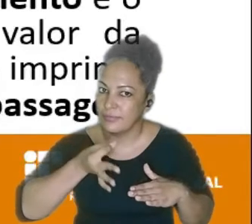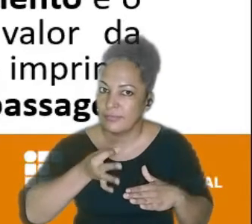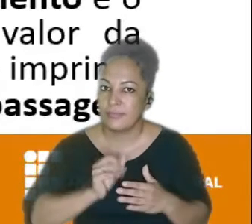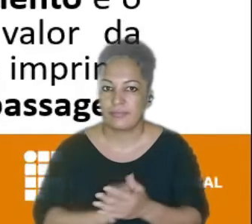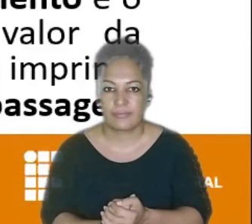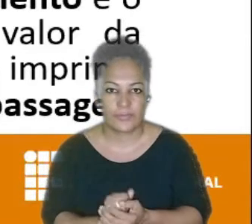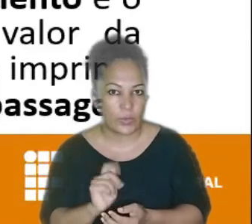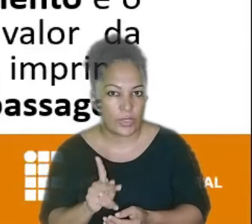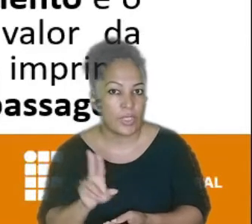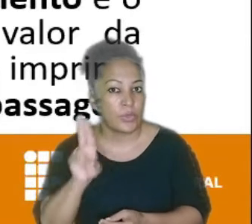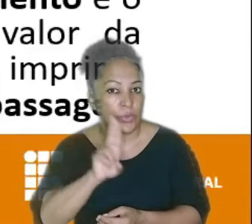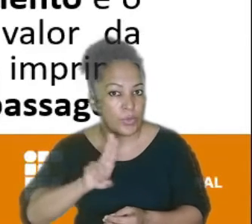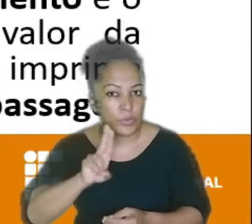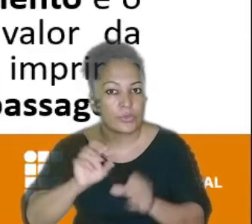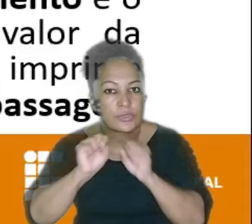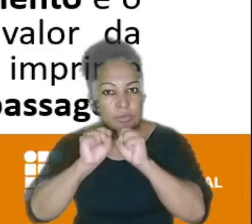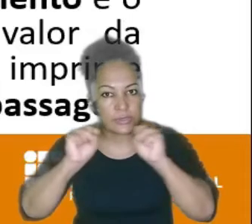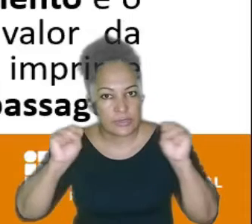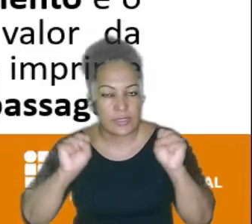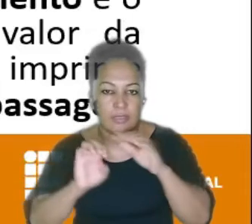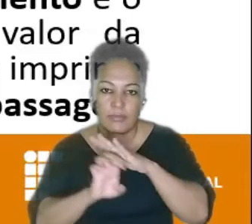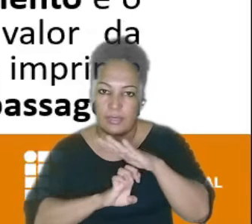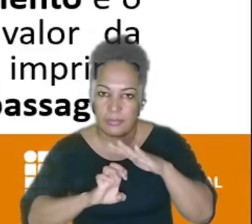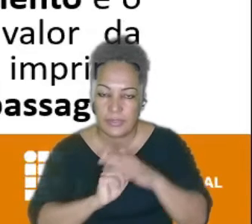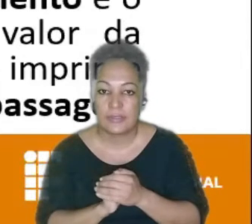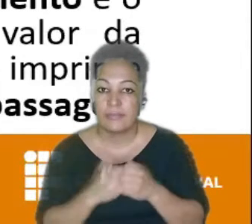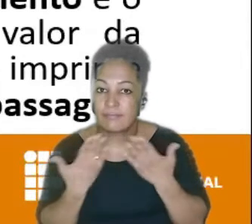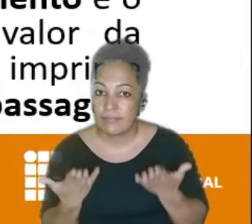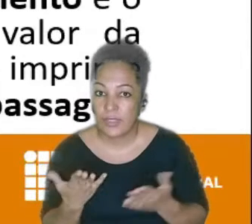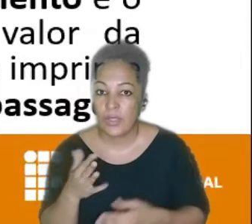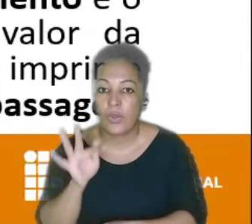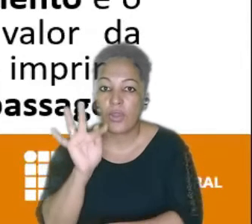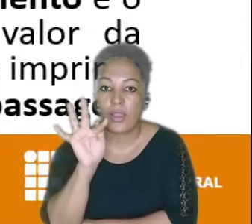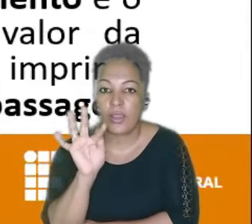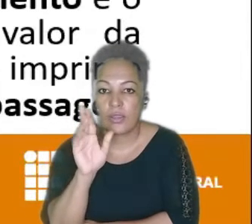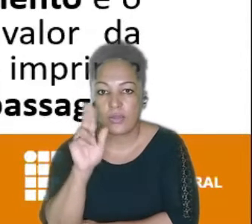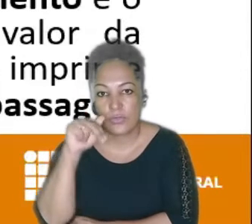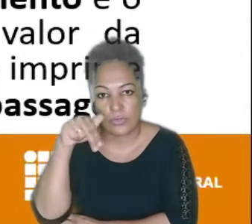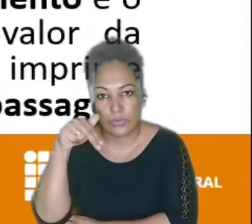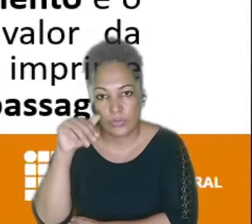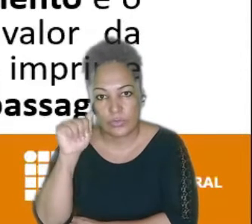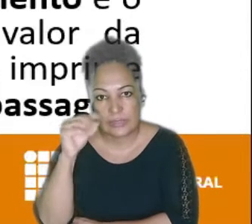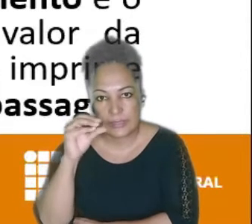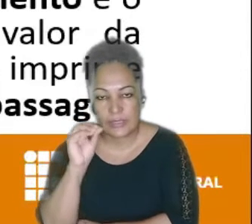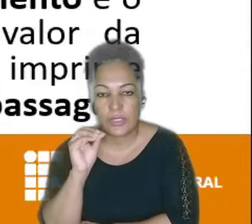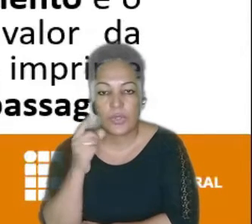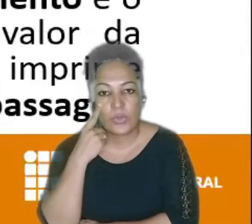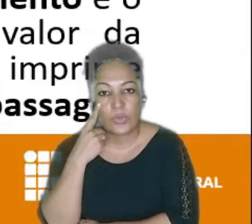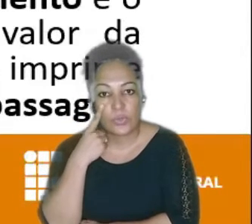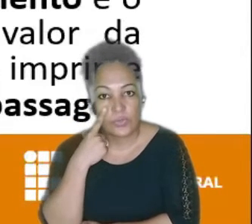empresa, tá? Que usa o sistema. Então, aqui a função que o processo que eu